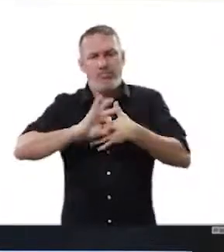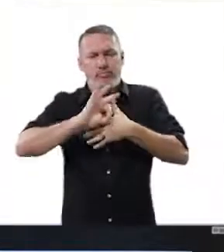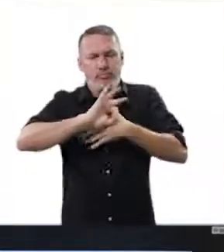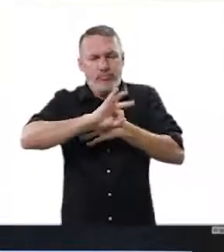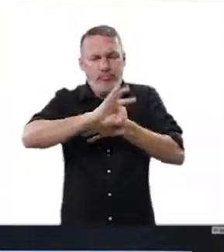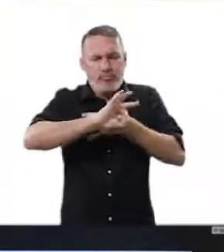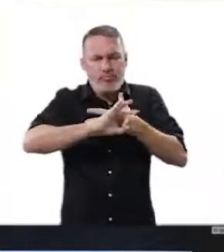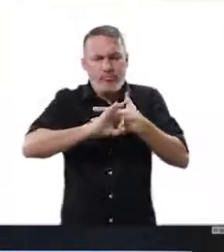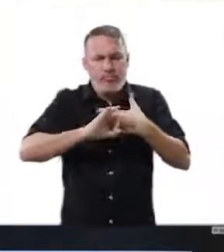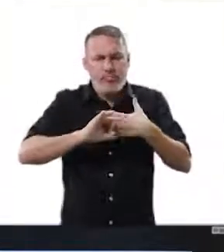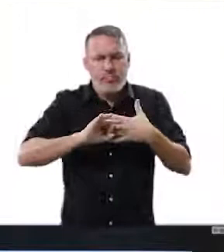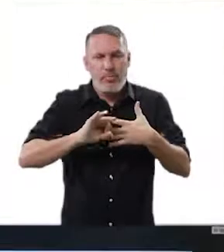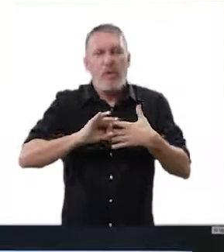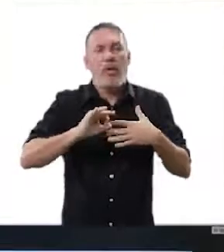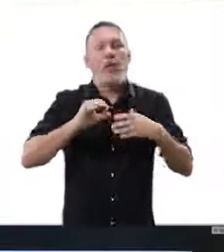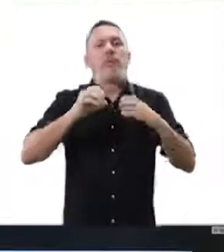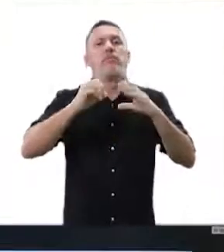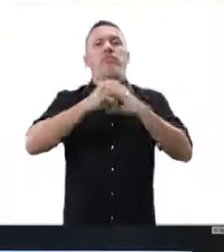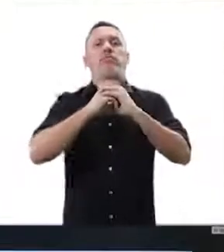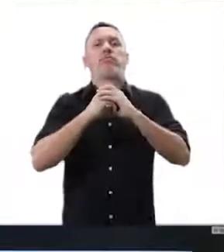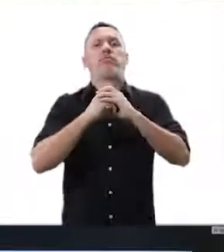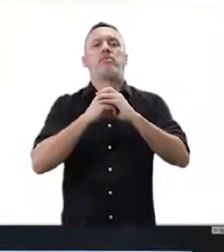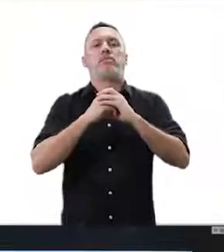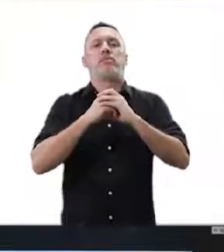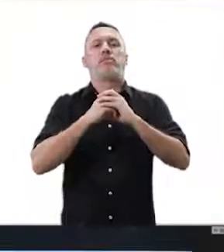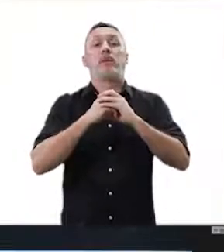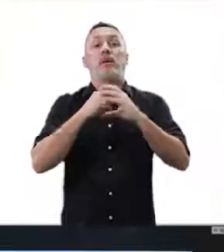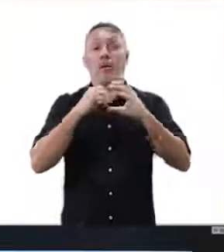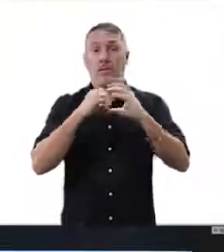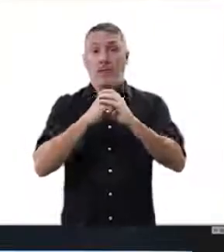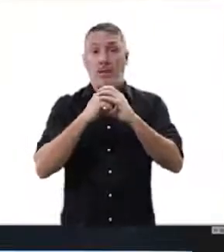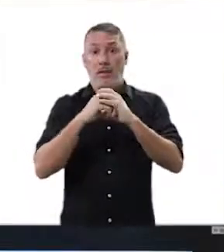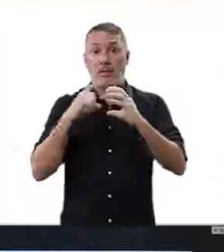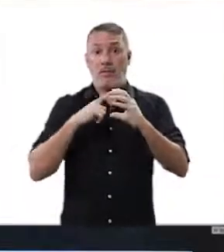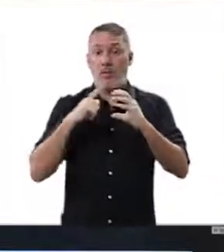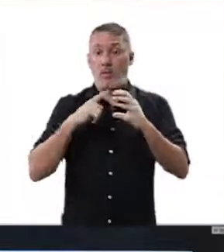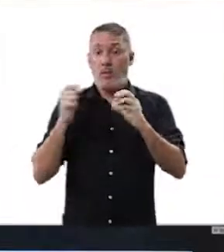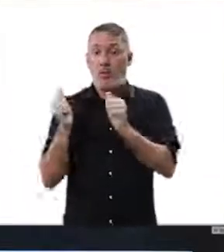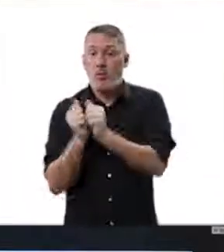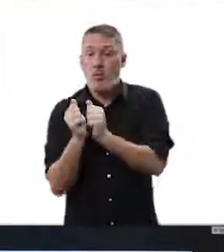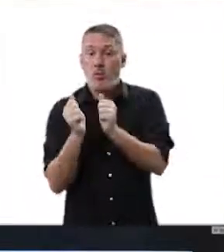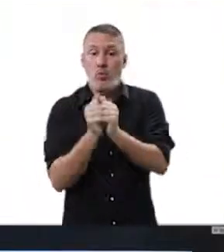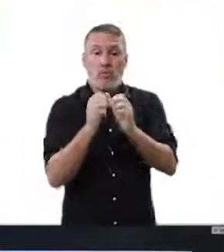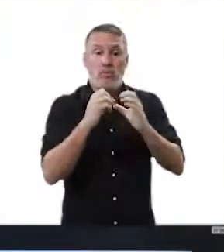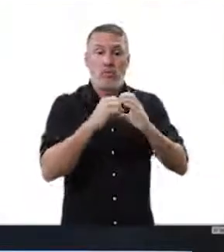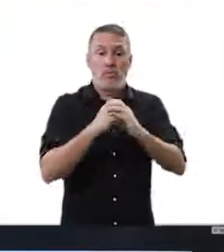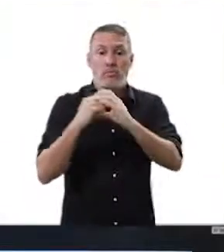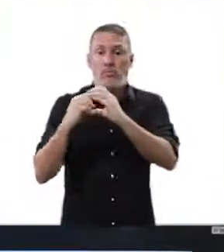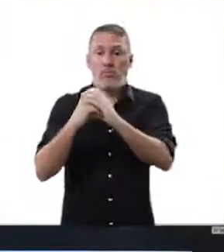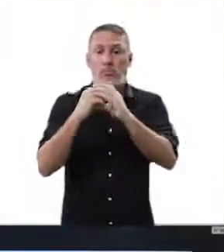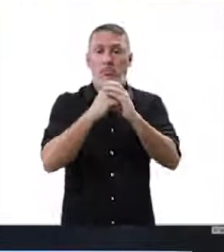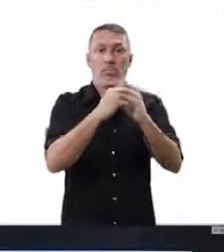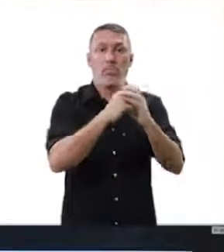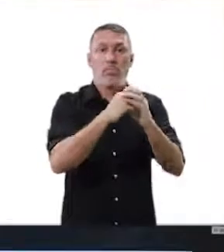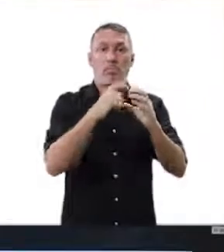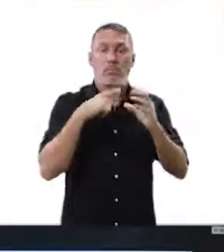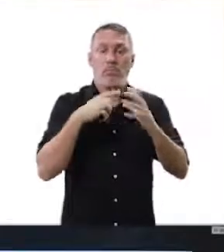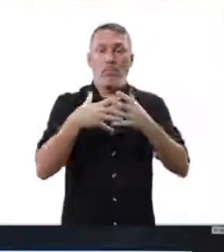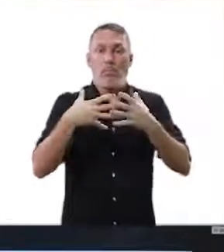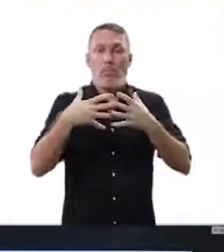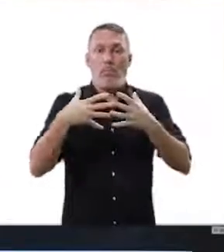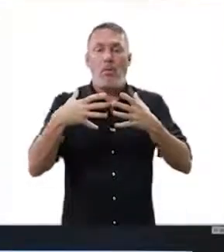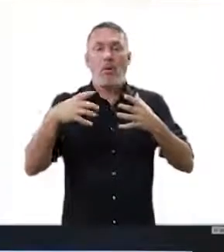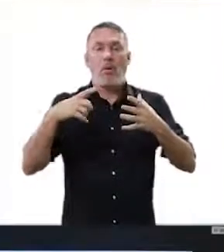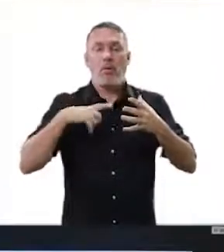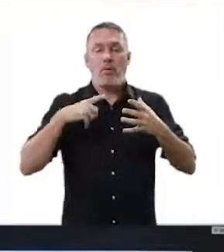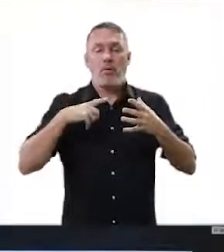nossa célula. E células em conjunto vão formar tecidos, que vão formar órgãos e que vão